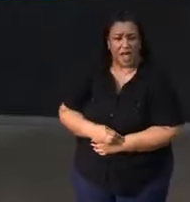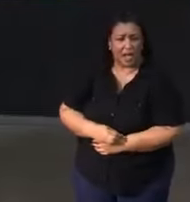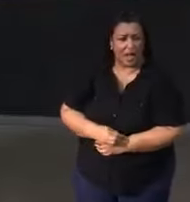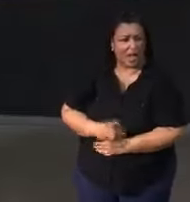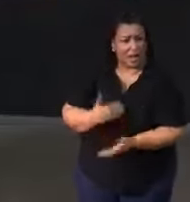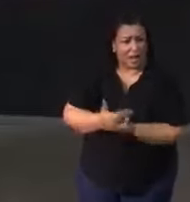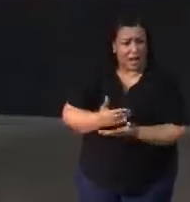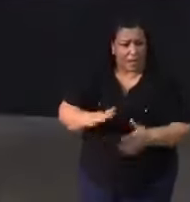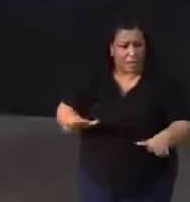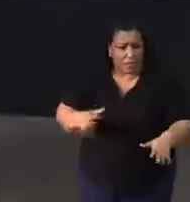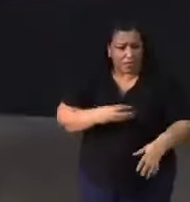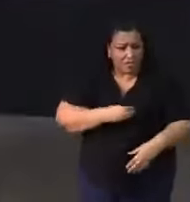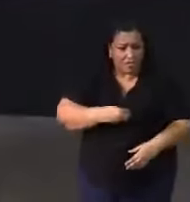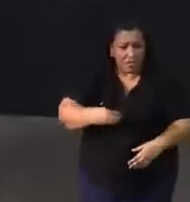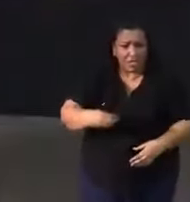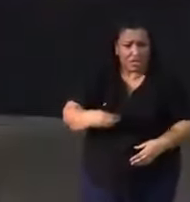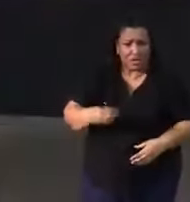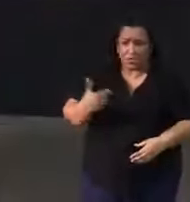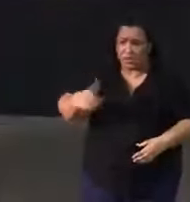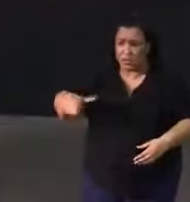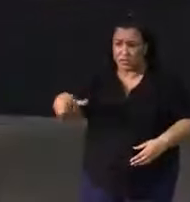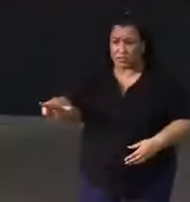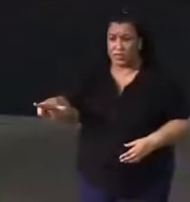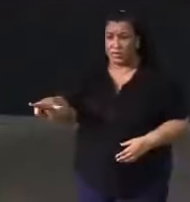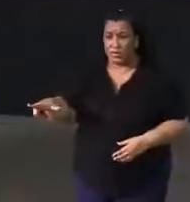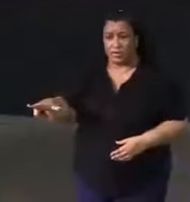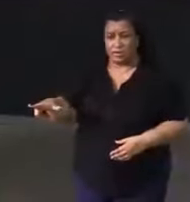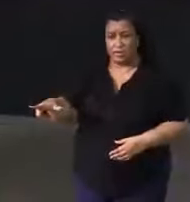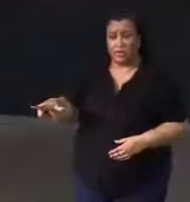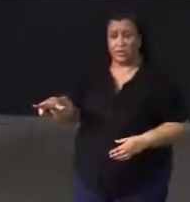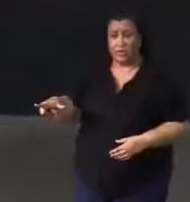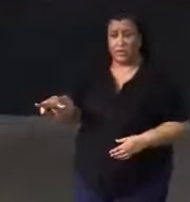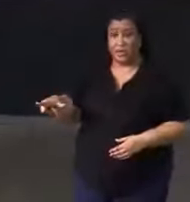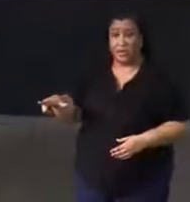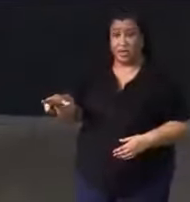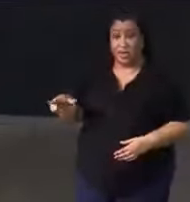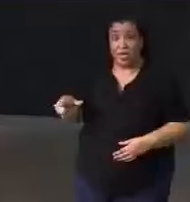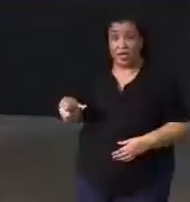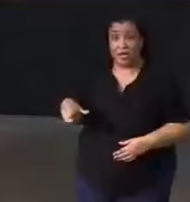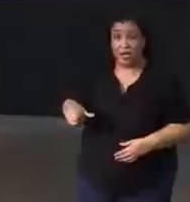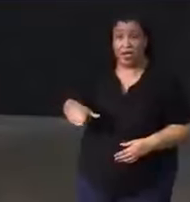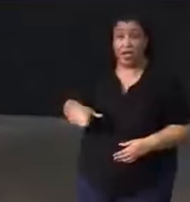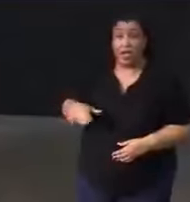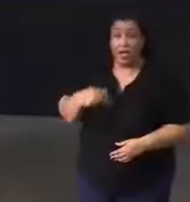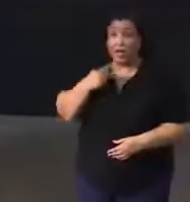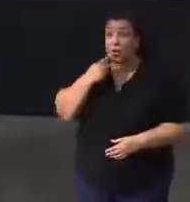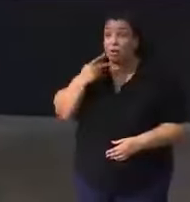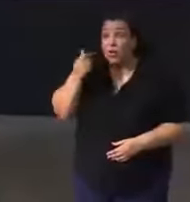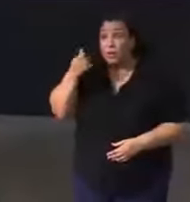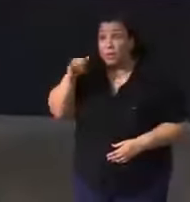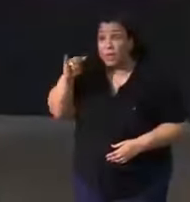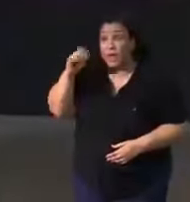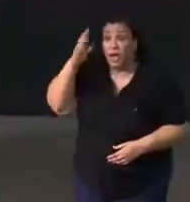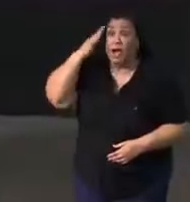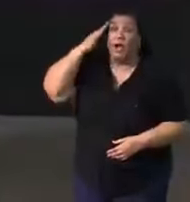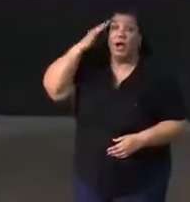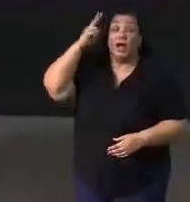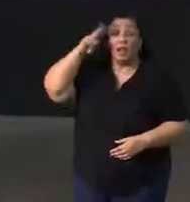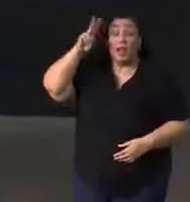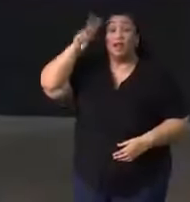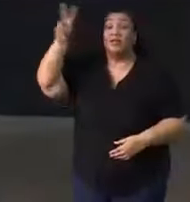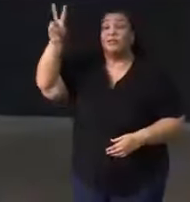acabou seus filhos? E aí, num lapso de memória, Jessé vai se lembrar: